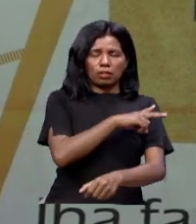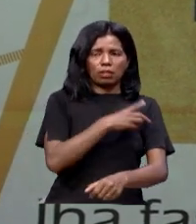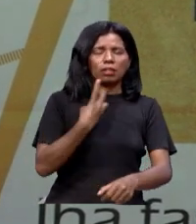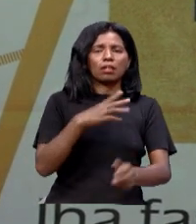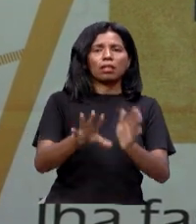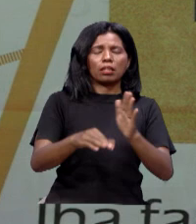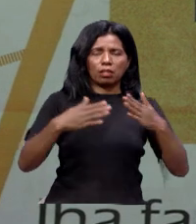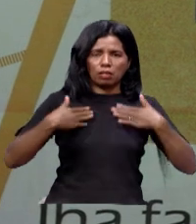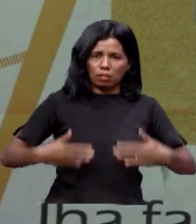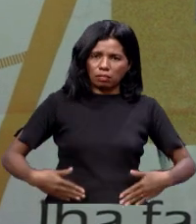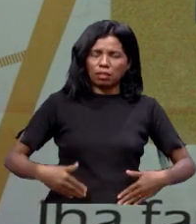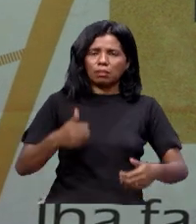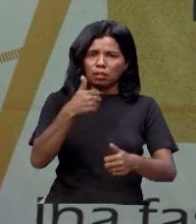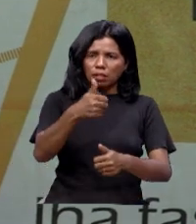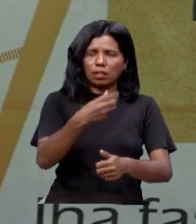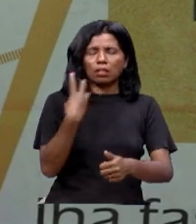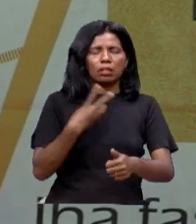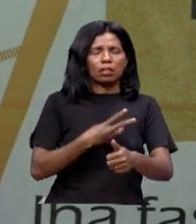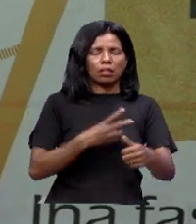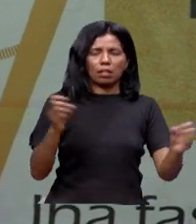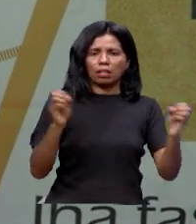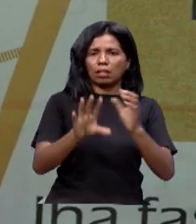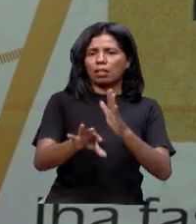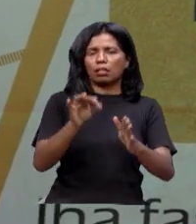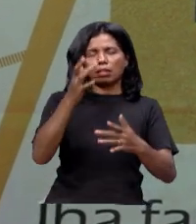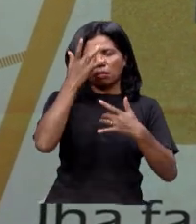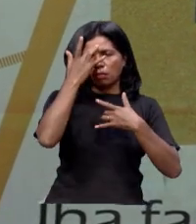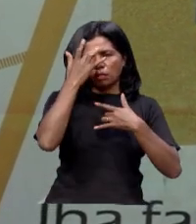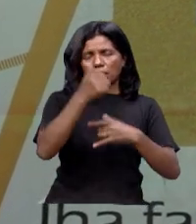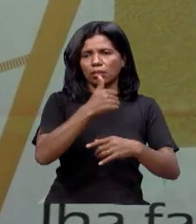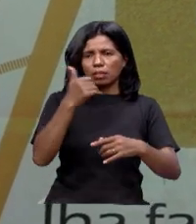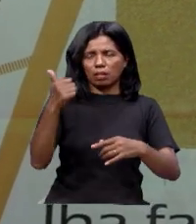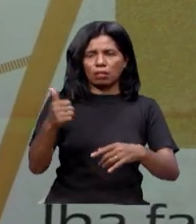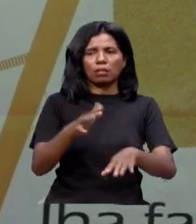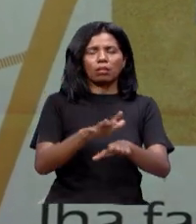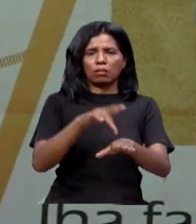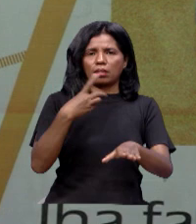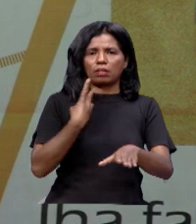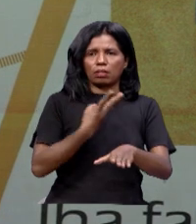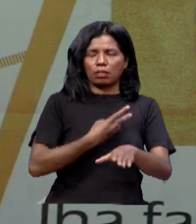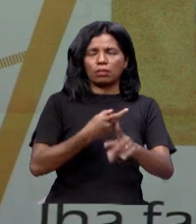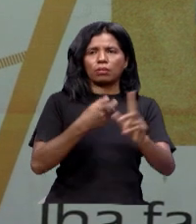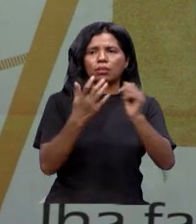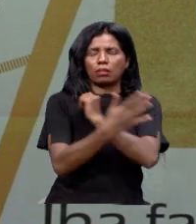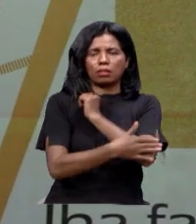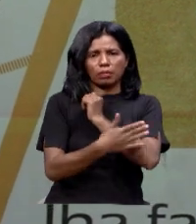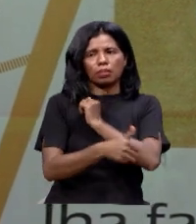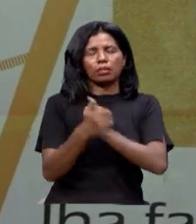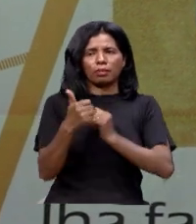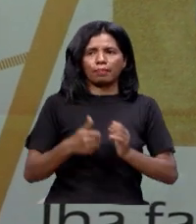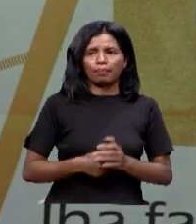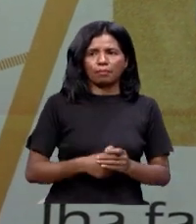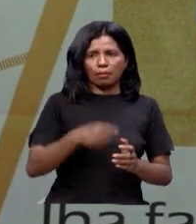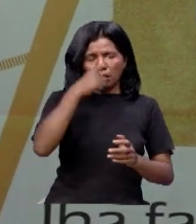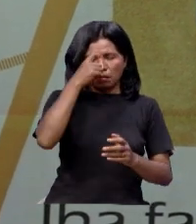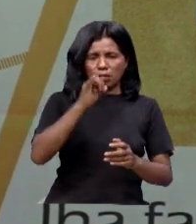imunidade. E pela retantan, mora se me vem maca da la ruma, mai uti na san filo filo. Também me ma